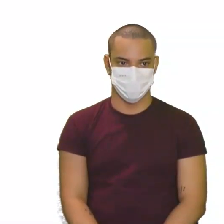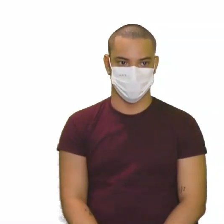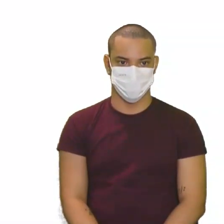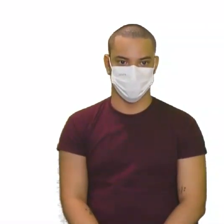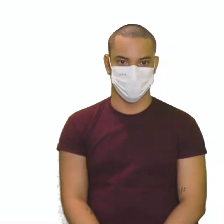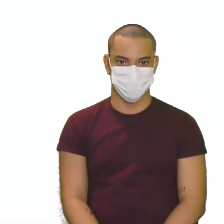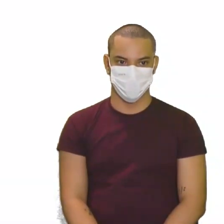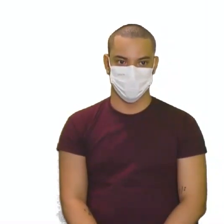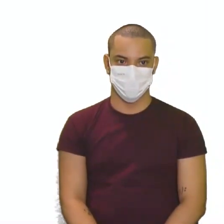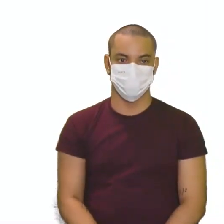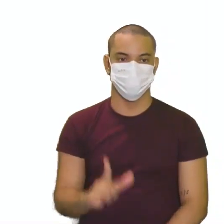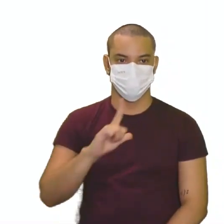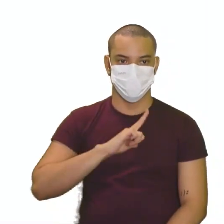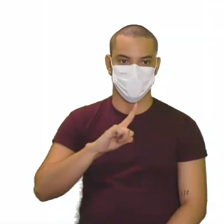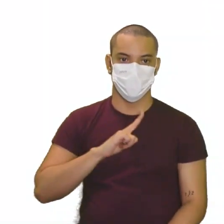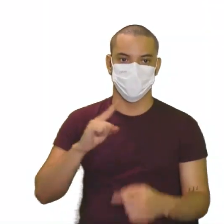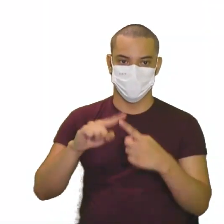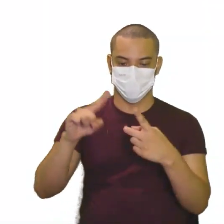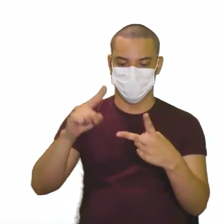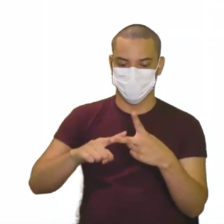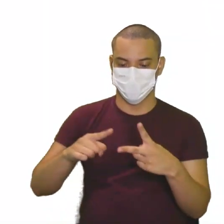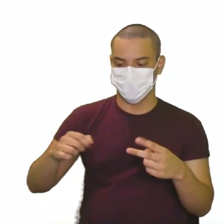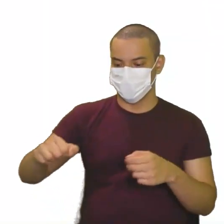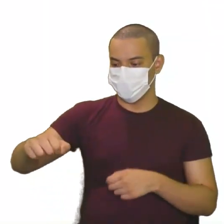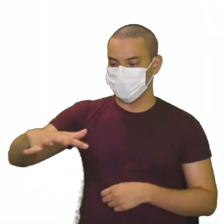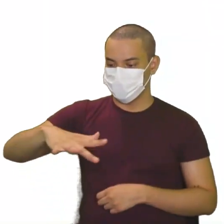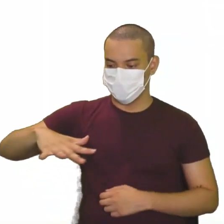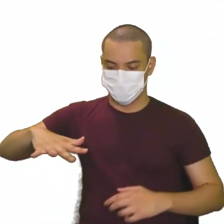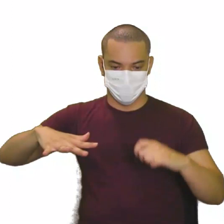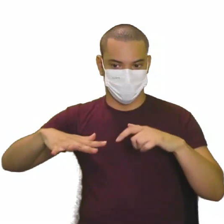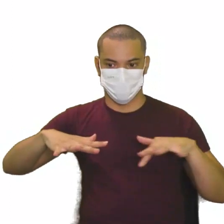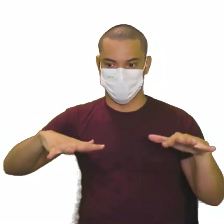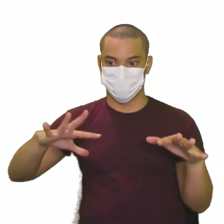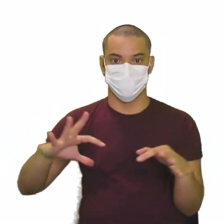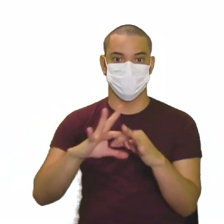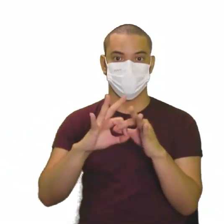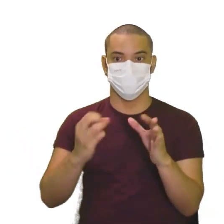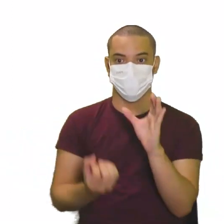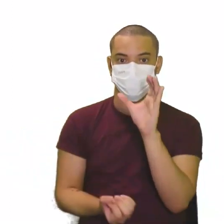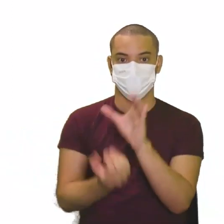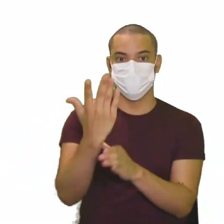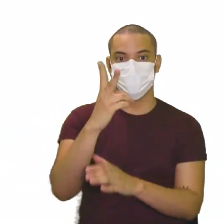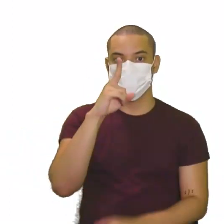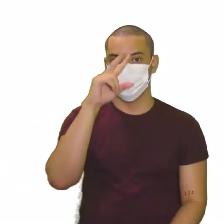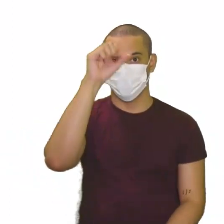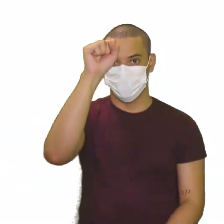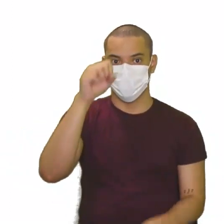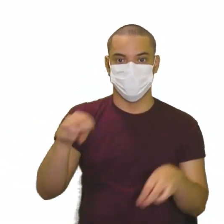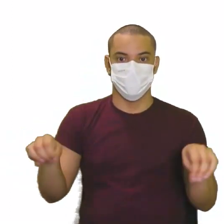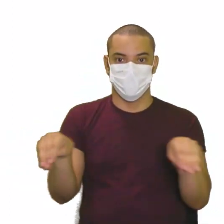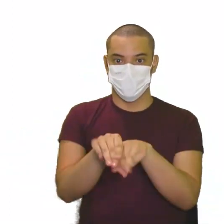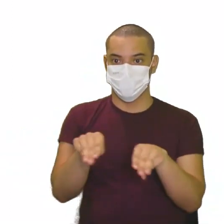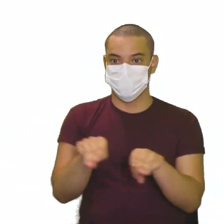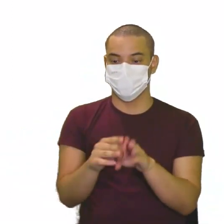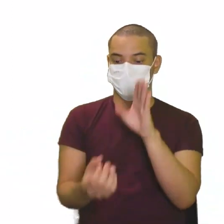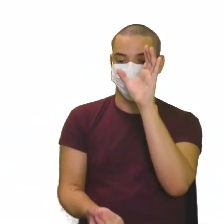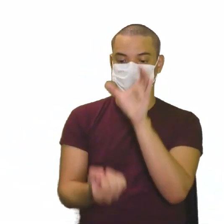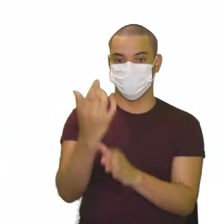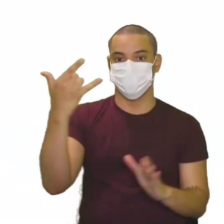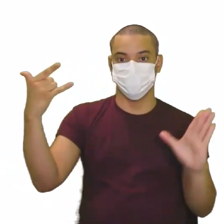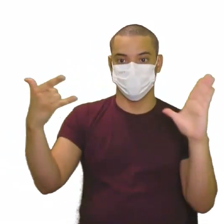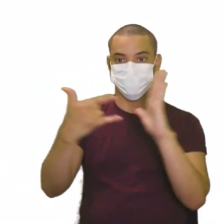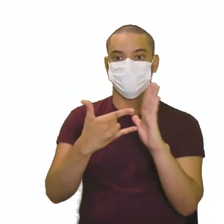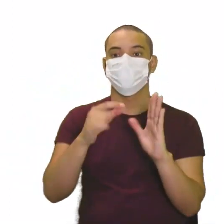tá ali ó os campos magnéticos interagem entre si surge uma força denominada força magnética a